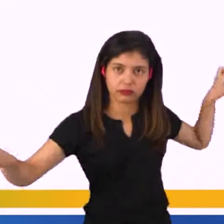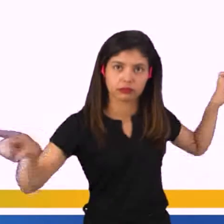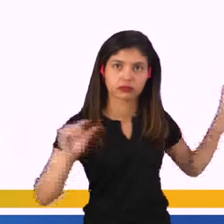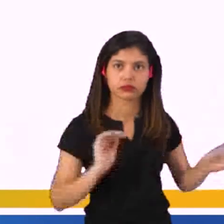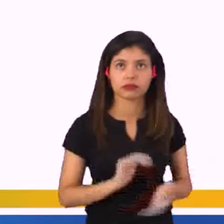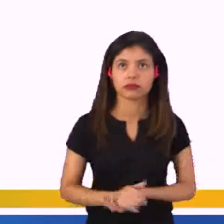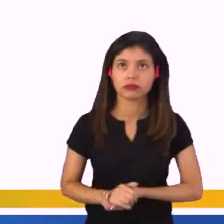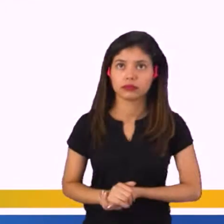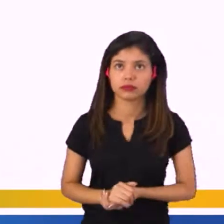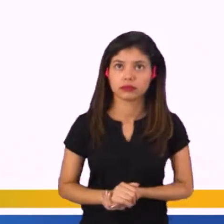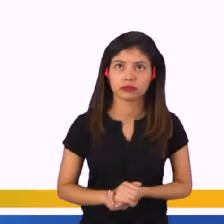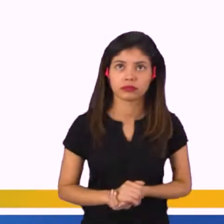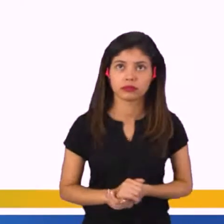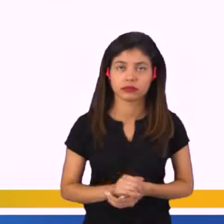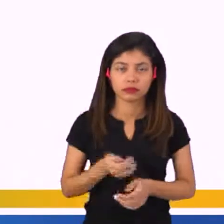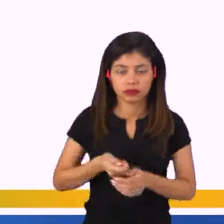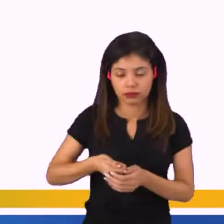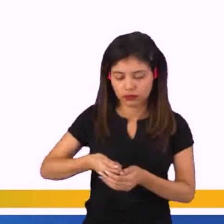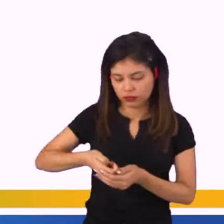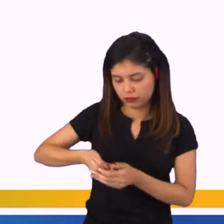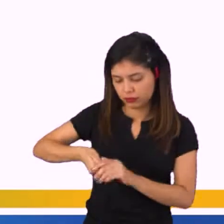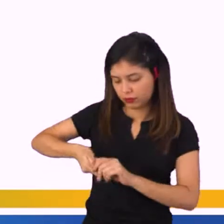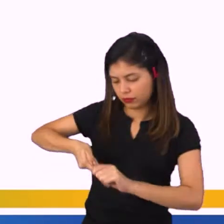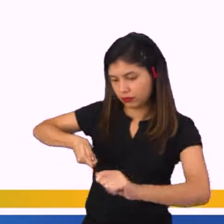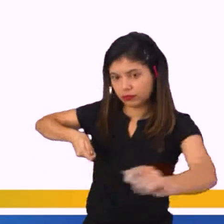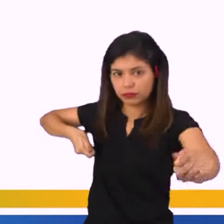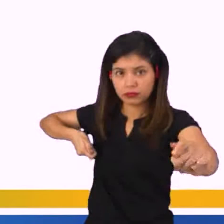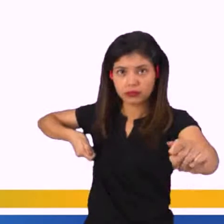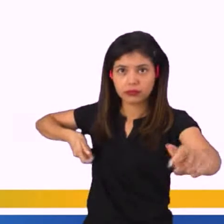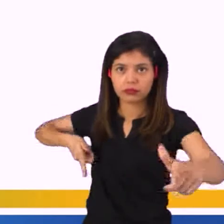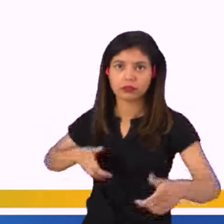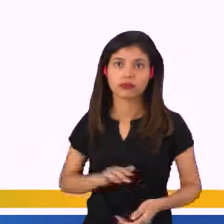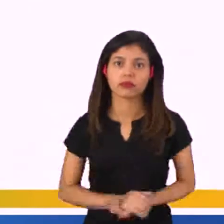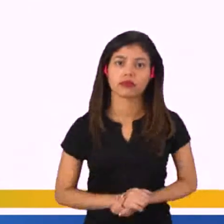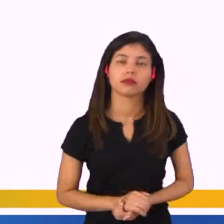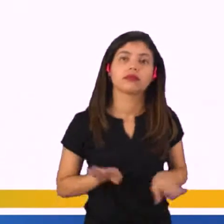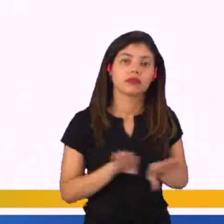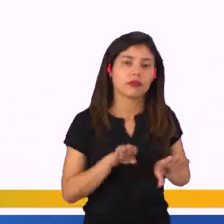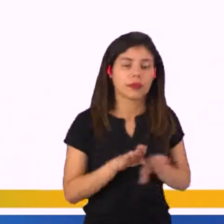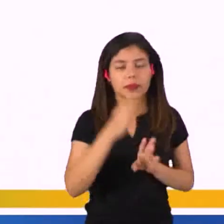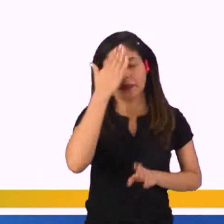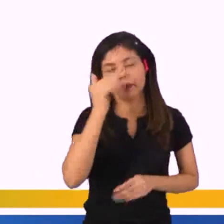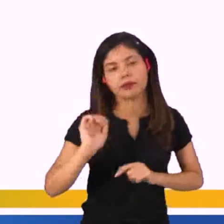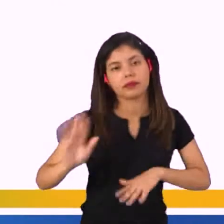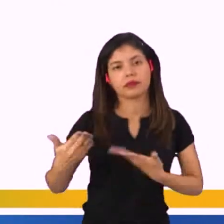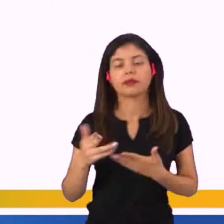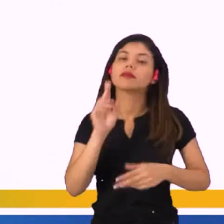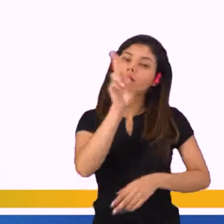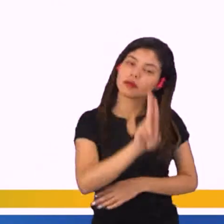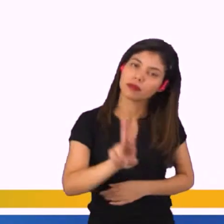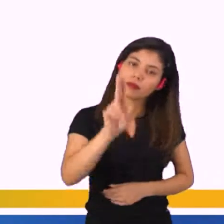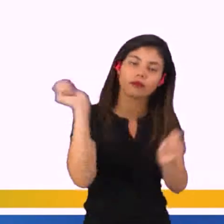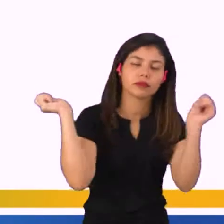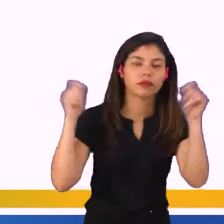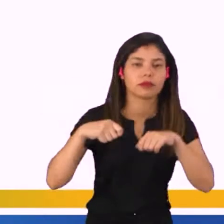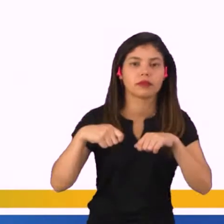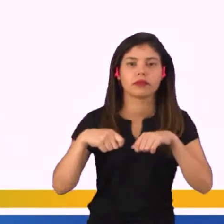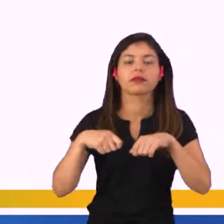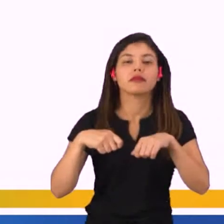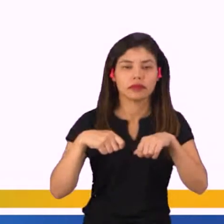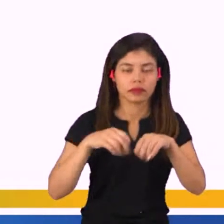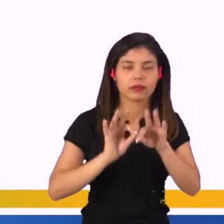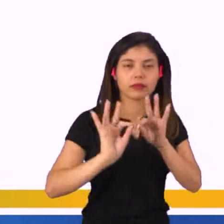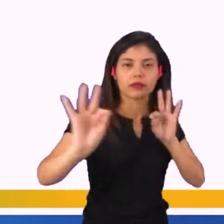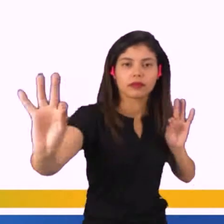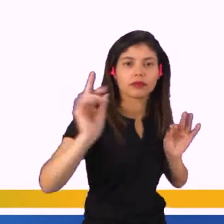para vocês, ou até mesmo uma trena. O mais importante aqui é nós sabermos, né, que esses instrumentos eles possuem uma unidade